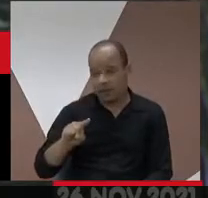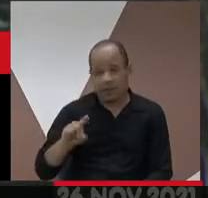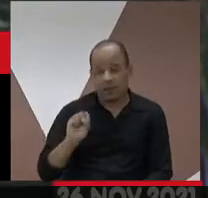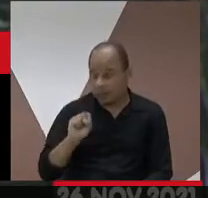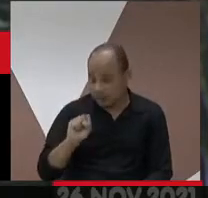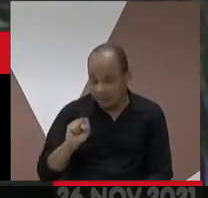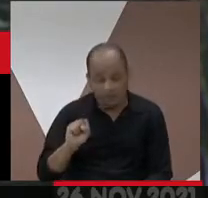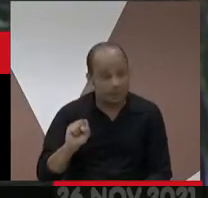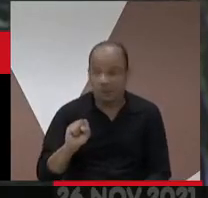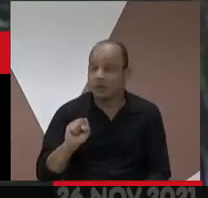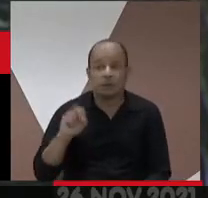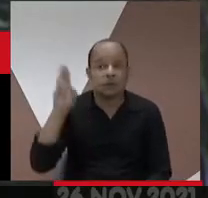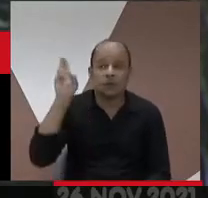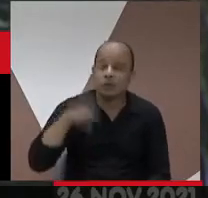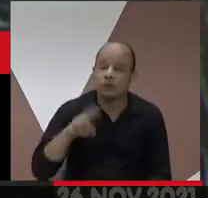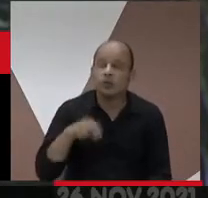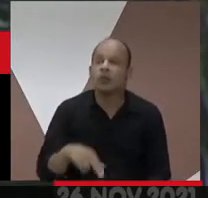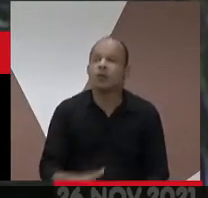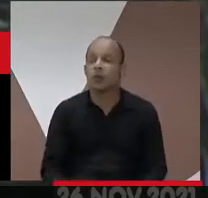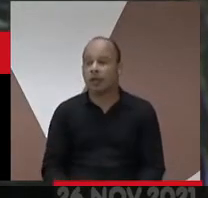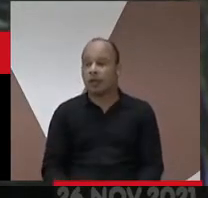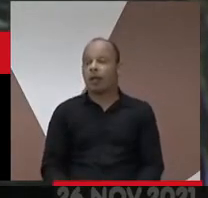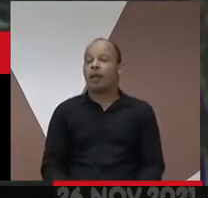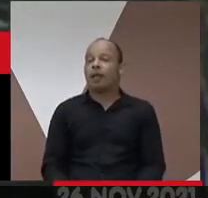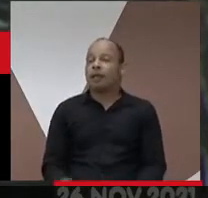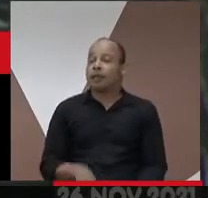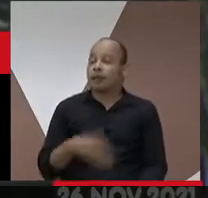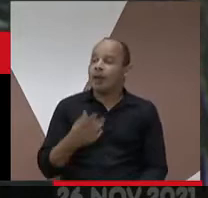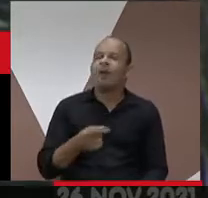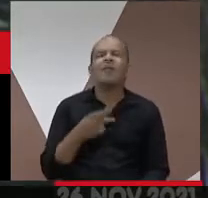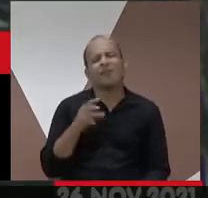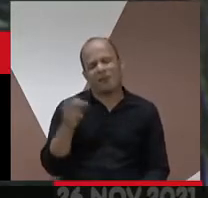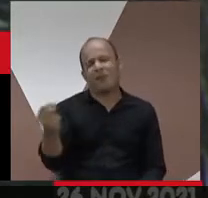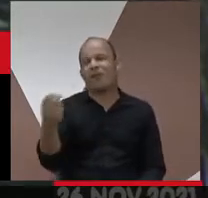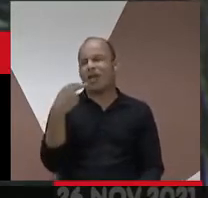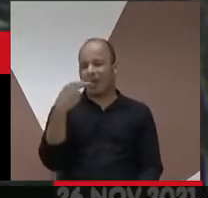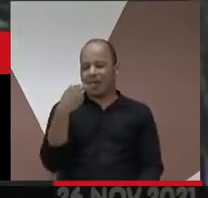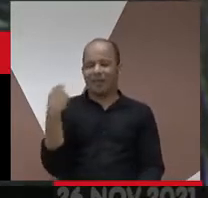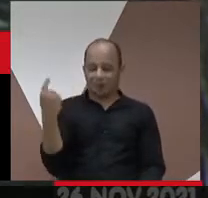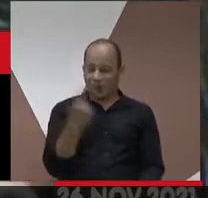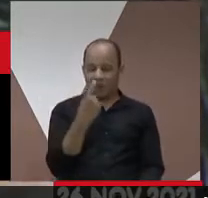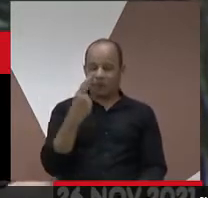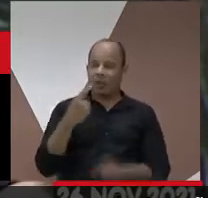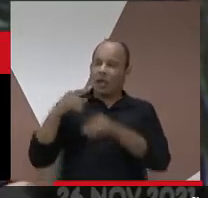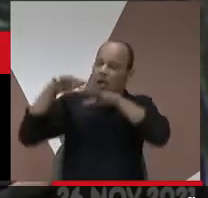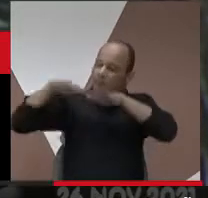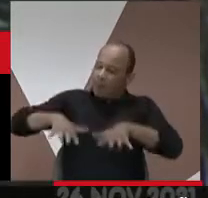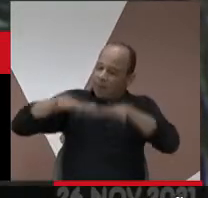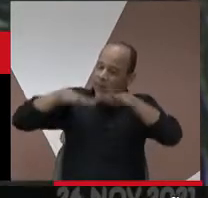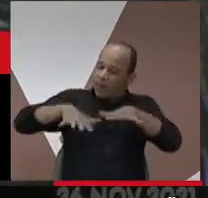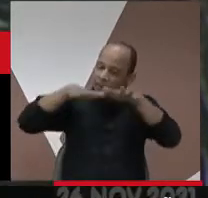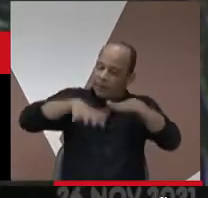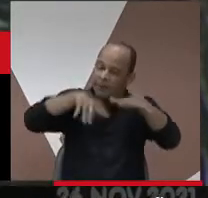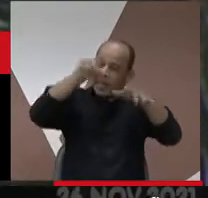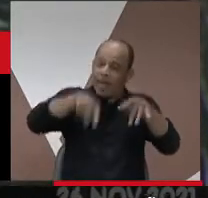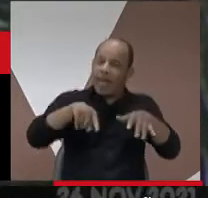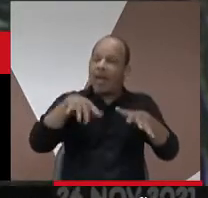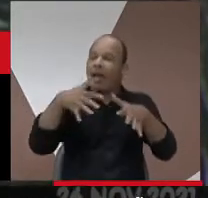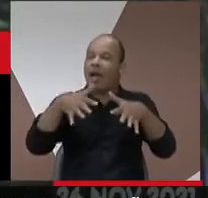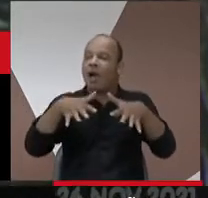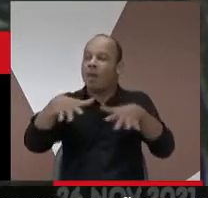aqui, quem vem manifestar indignação nesta casa é sempre os movimentos sociais. Pela primeira vez, nós